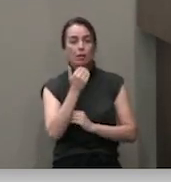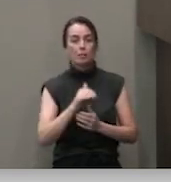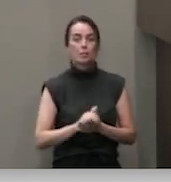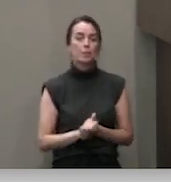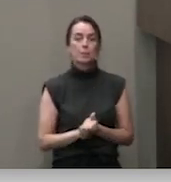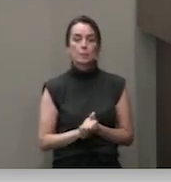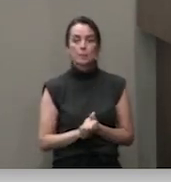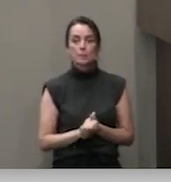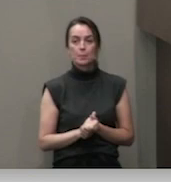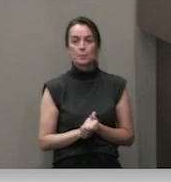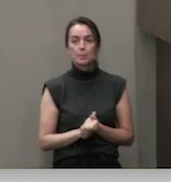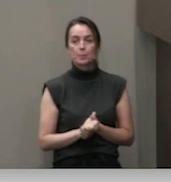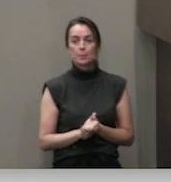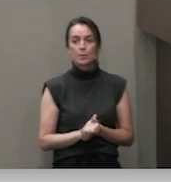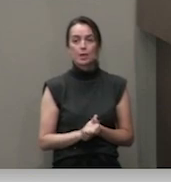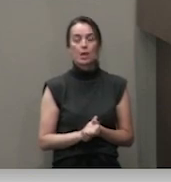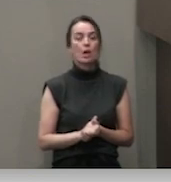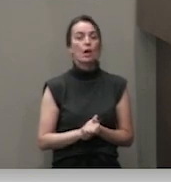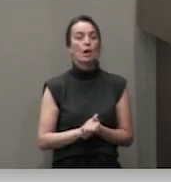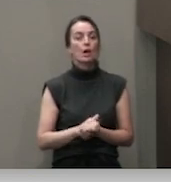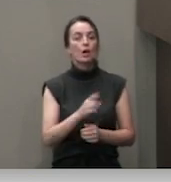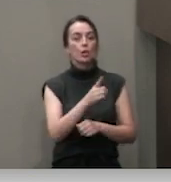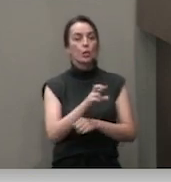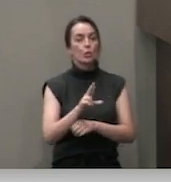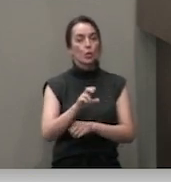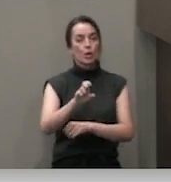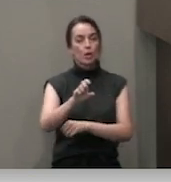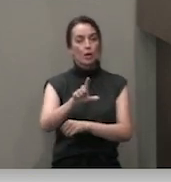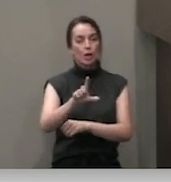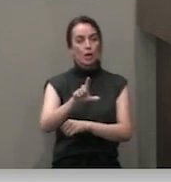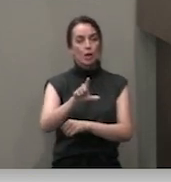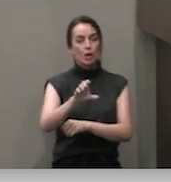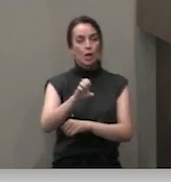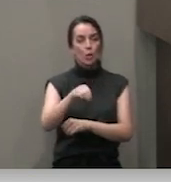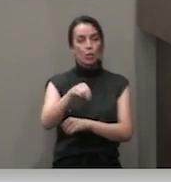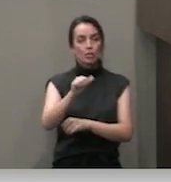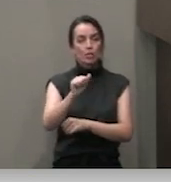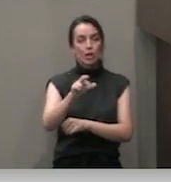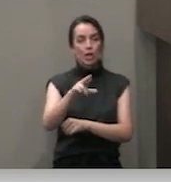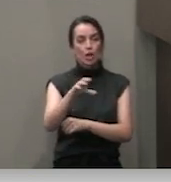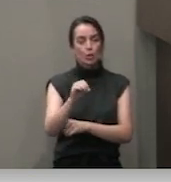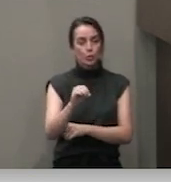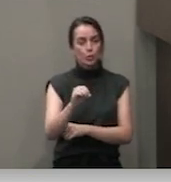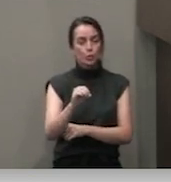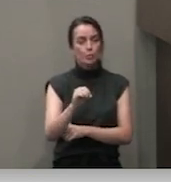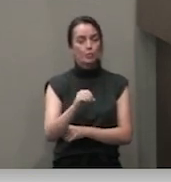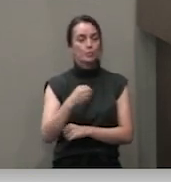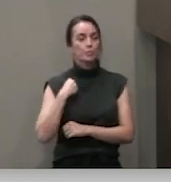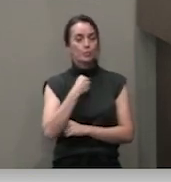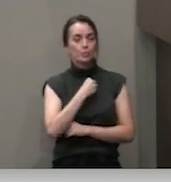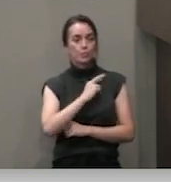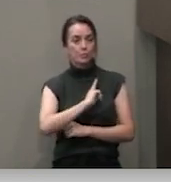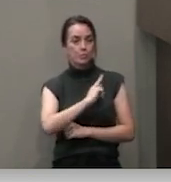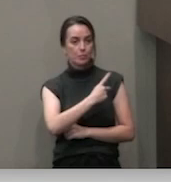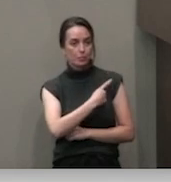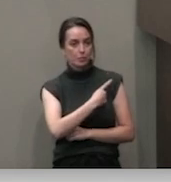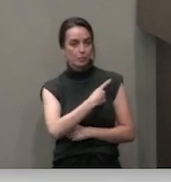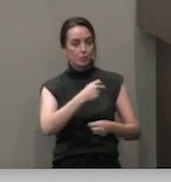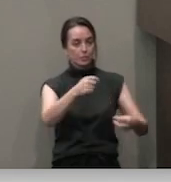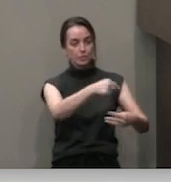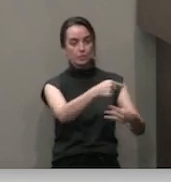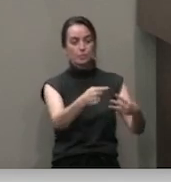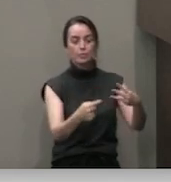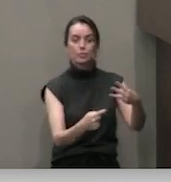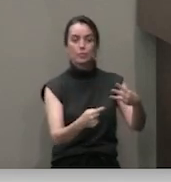doutores Dr Leonardo José Gil Barcelos médico veterinário são